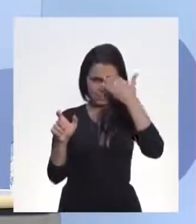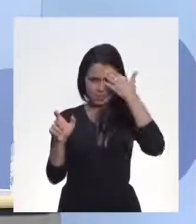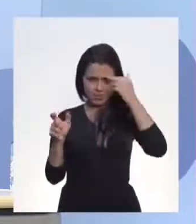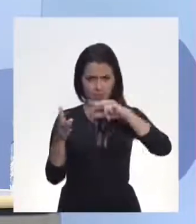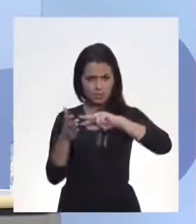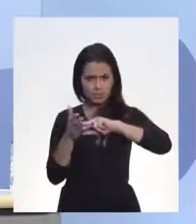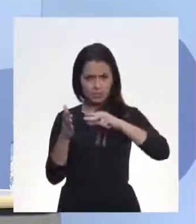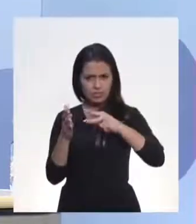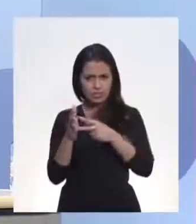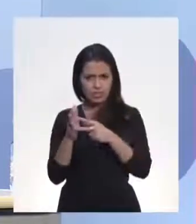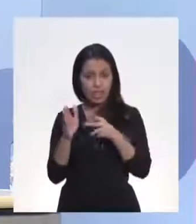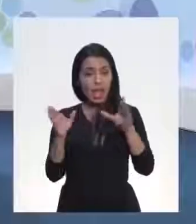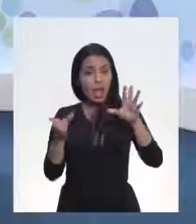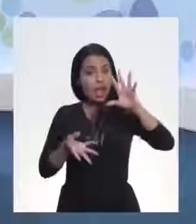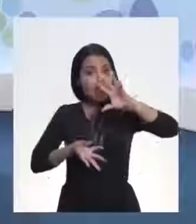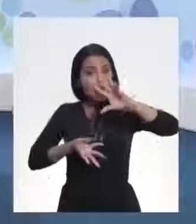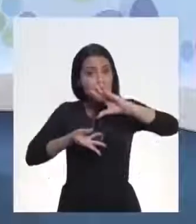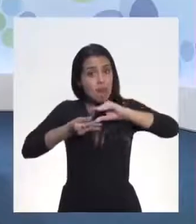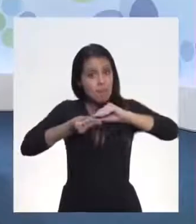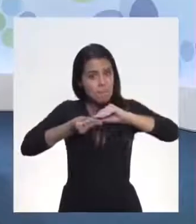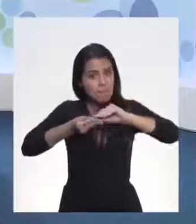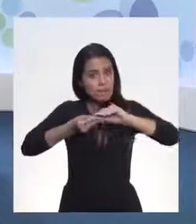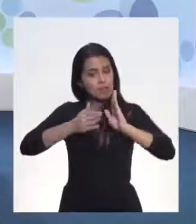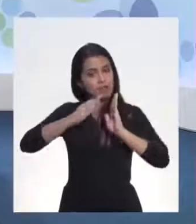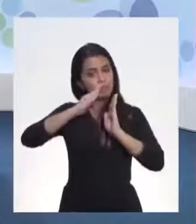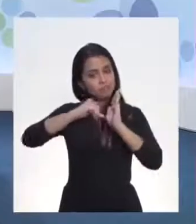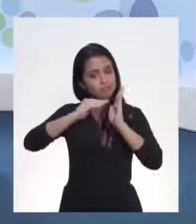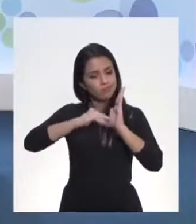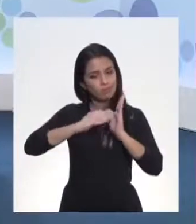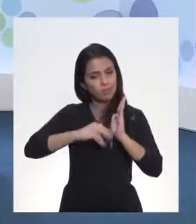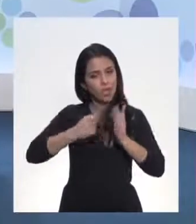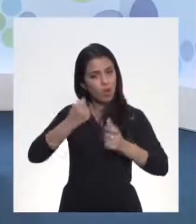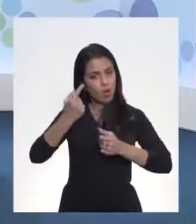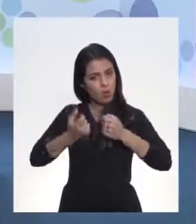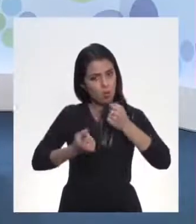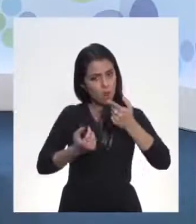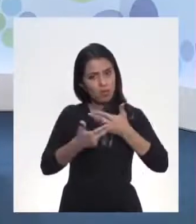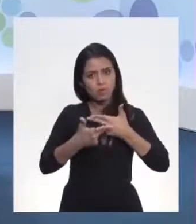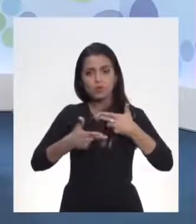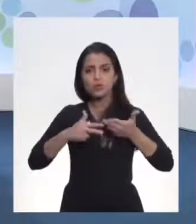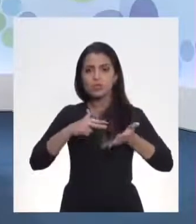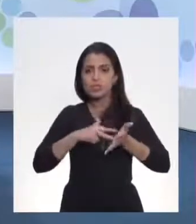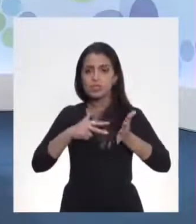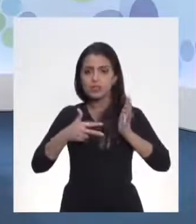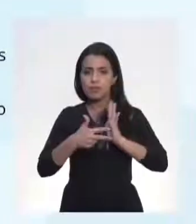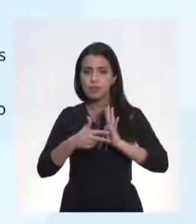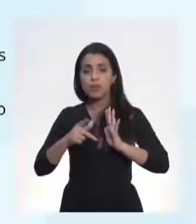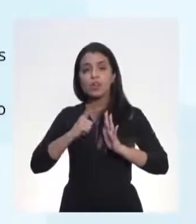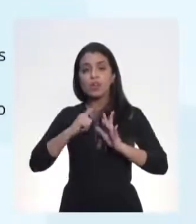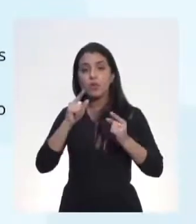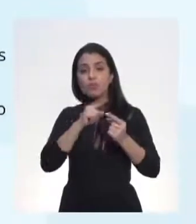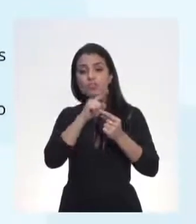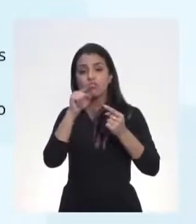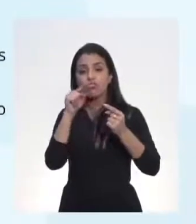vai limitar o significado. E tem a função de funcionar como adjunto